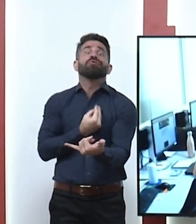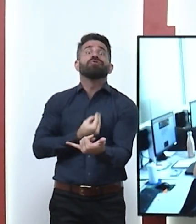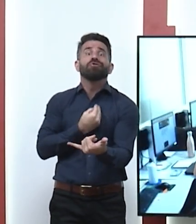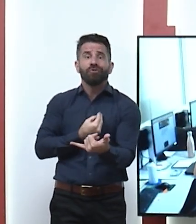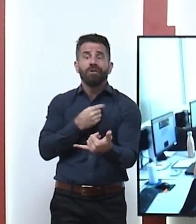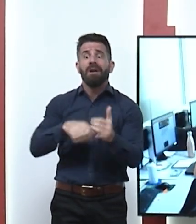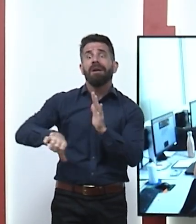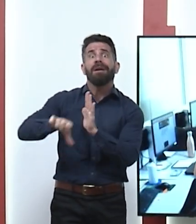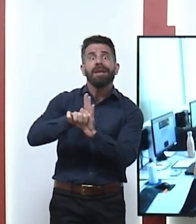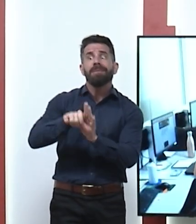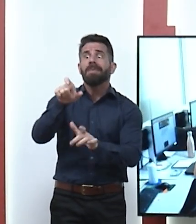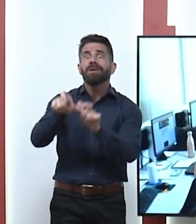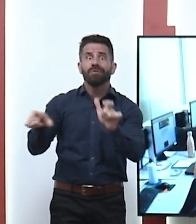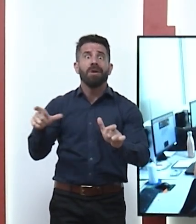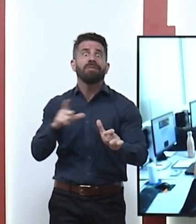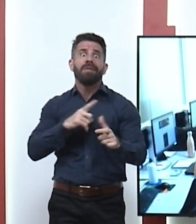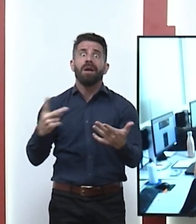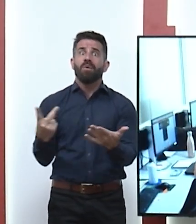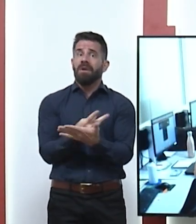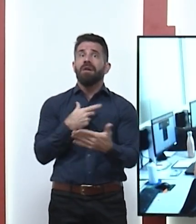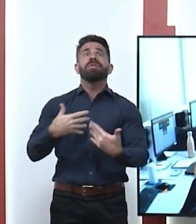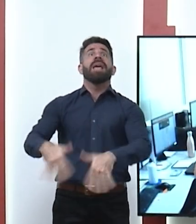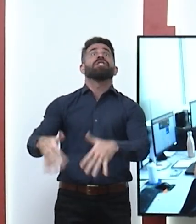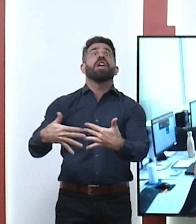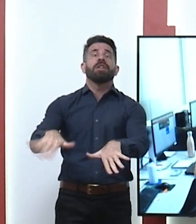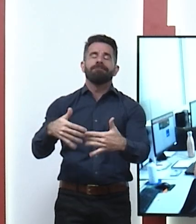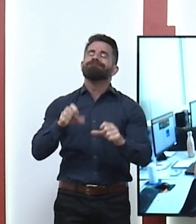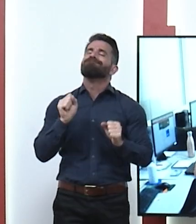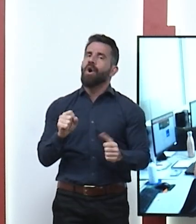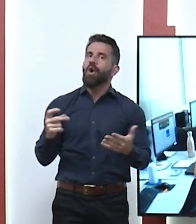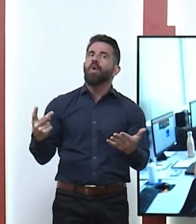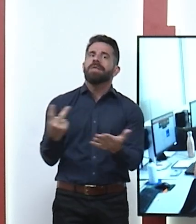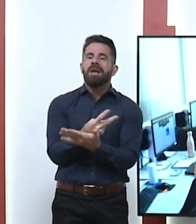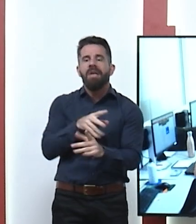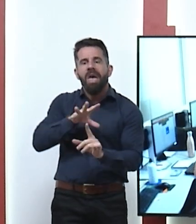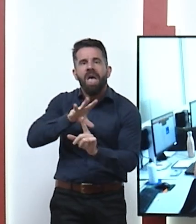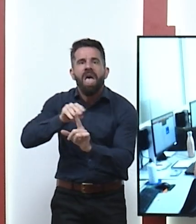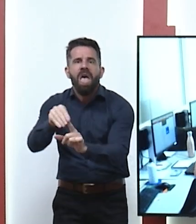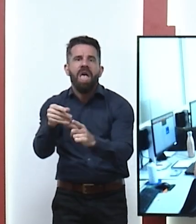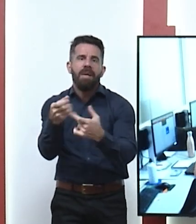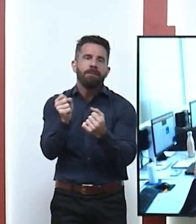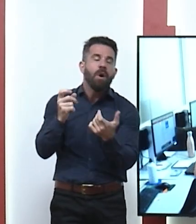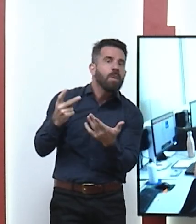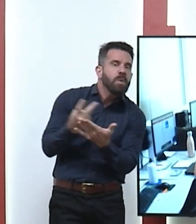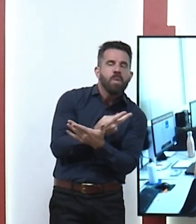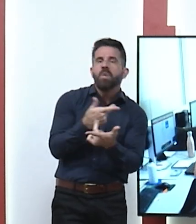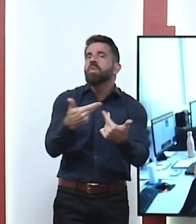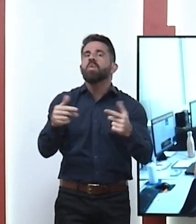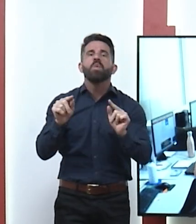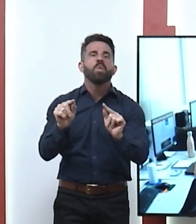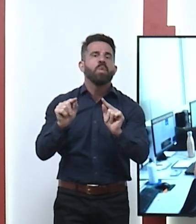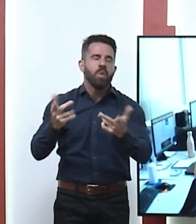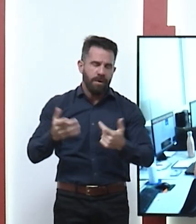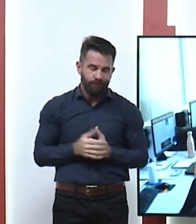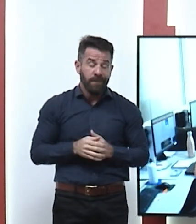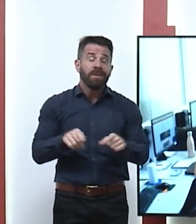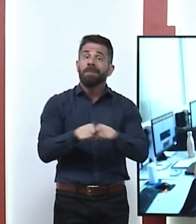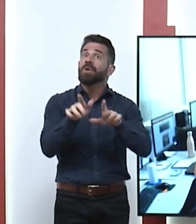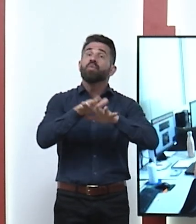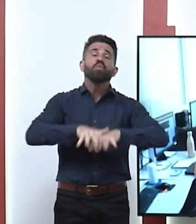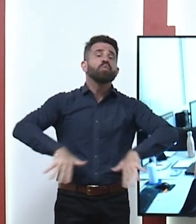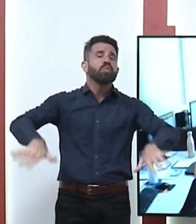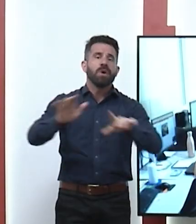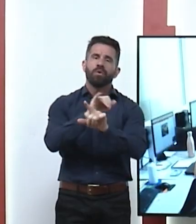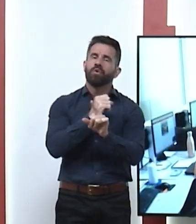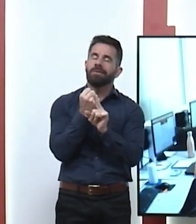internet, é a mesma coisa que a gente está fazendo, né? Permitindo que esses abusadores tenham acesso a essas crianças. E todo mundo, né, que está na sociedade tem que